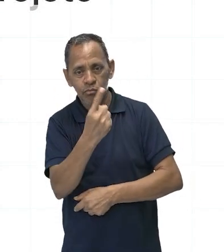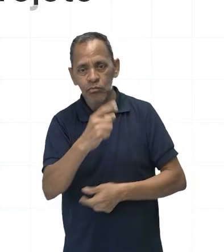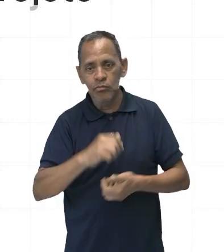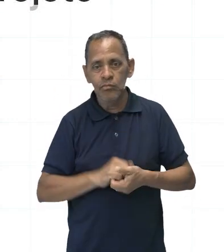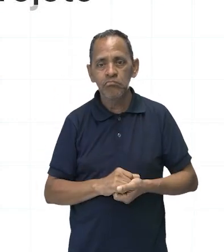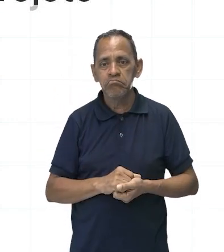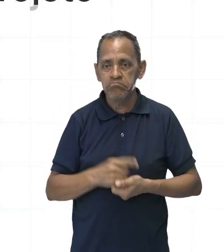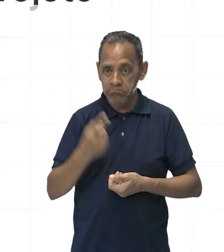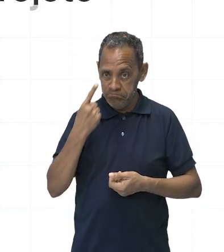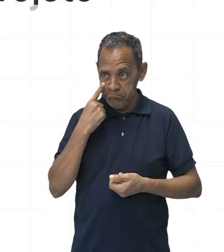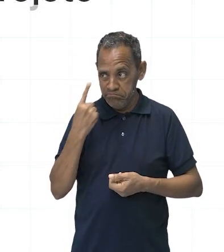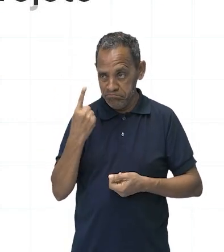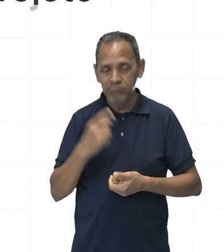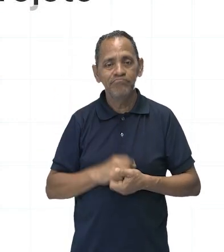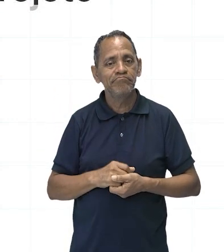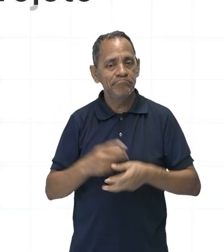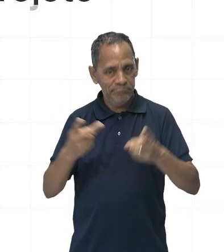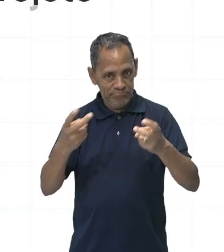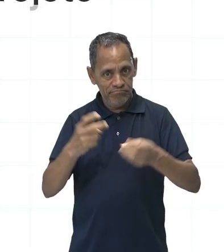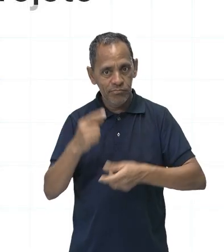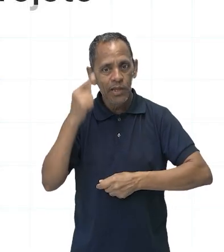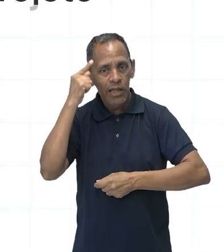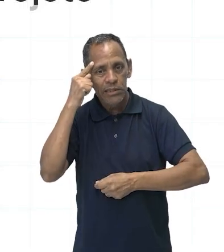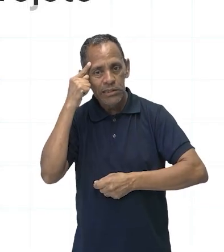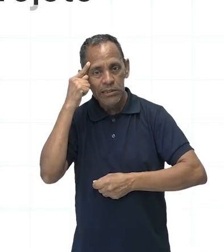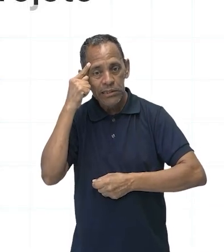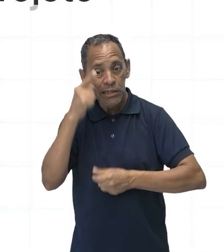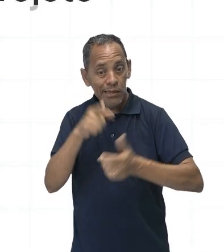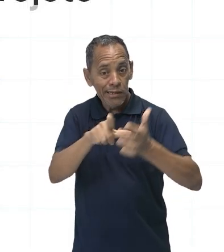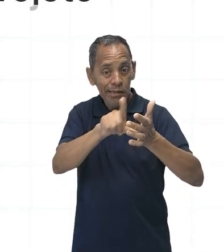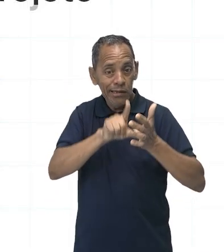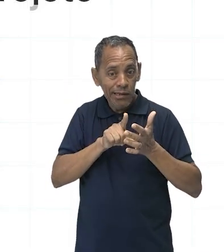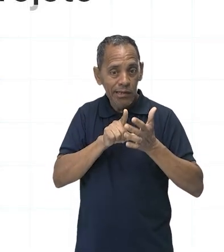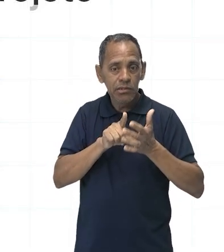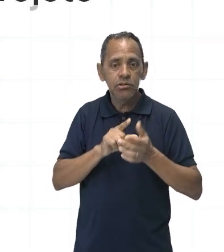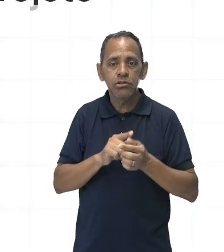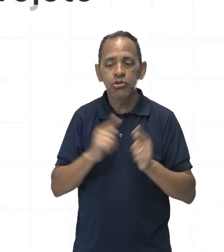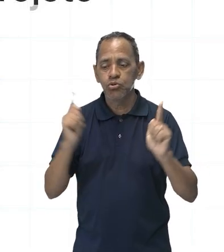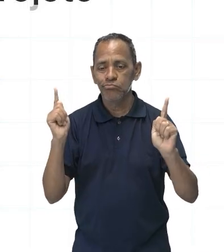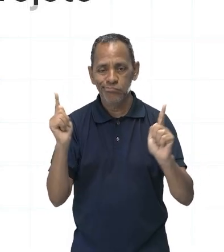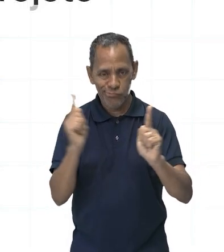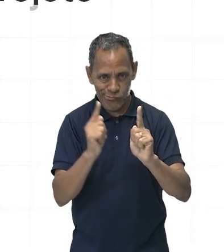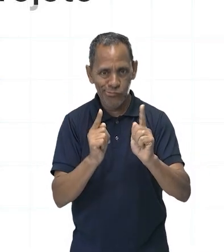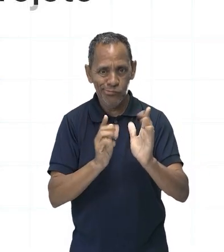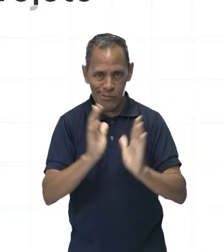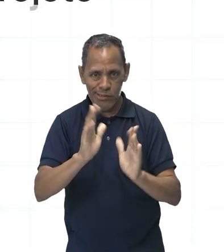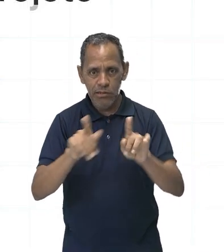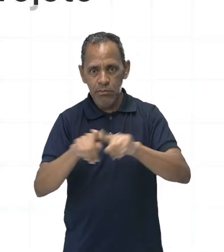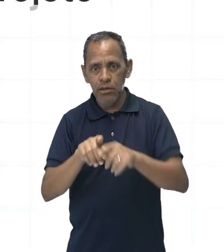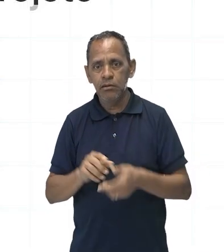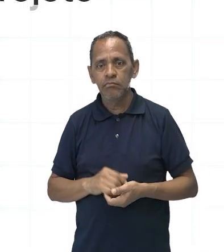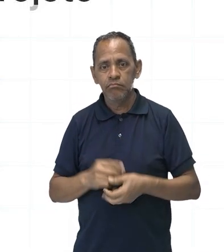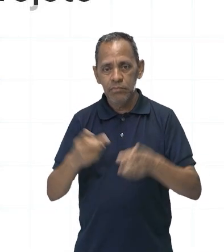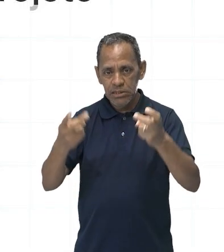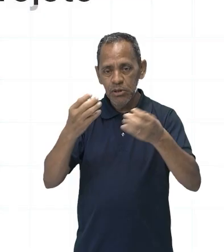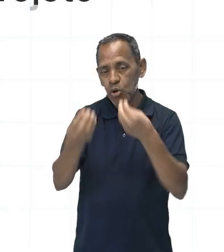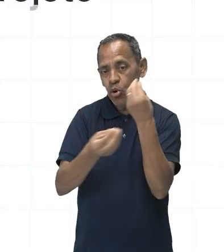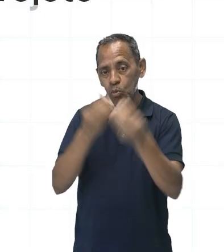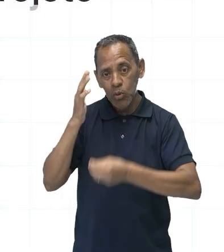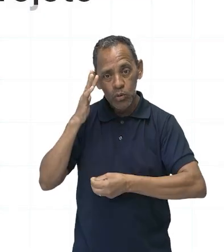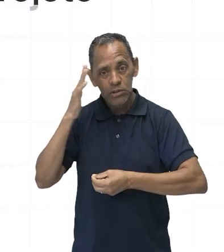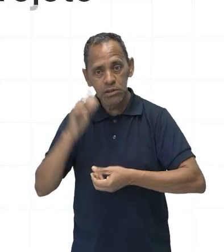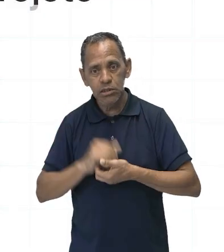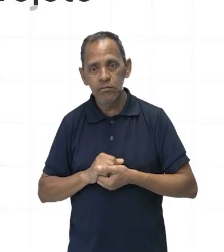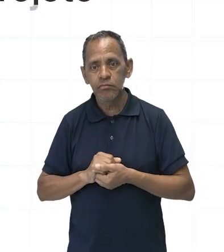1881. Olha só, a ideia e o início foi em curto tempo, só para vocês verem como era, né? Então,